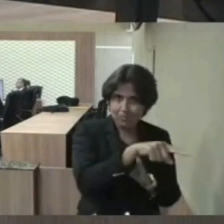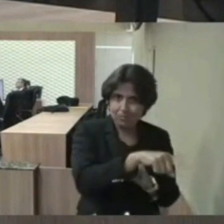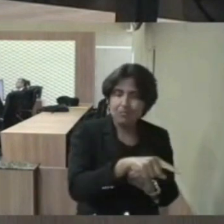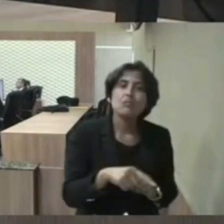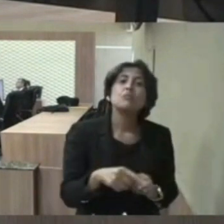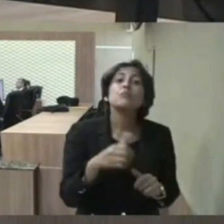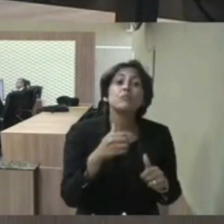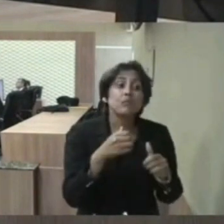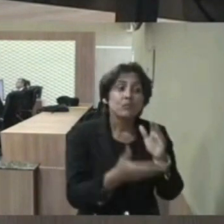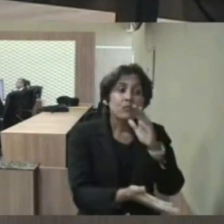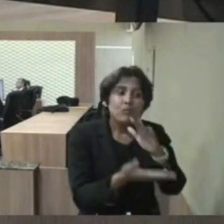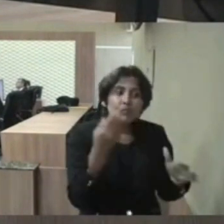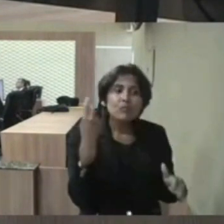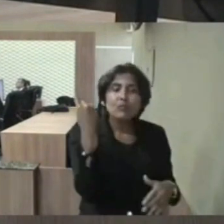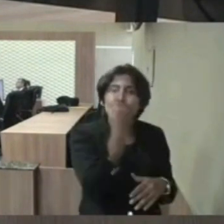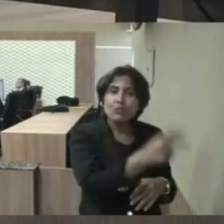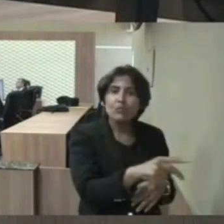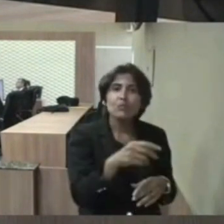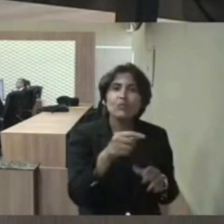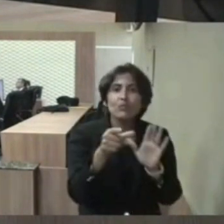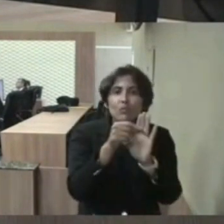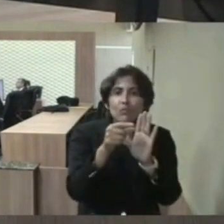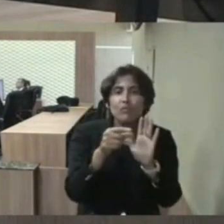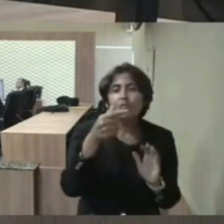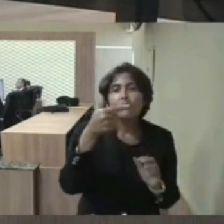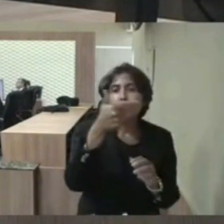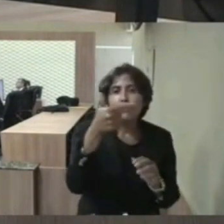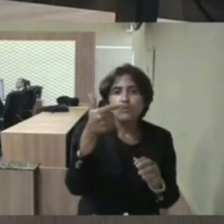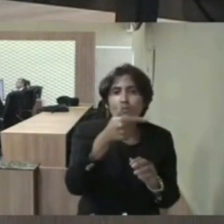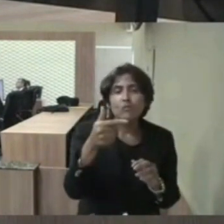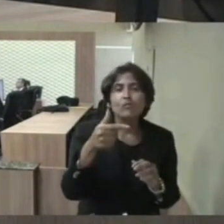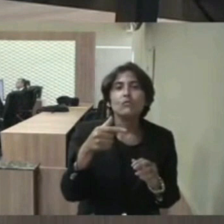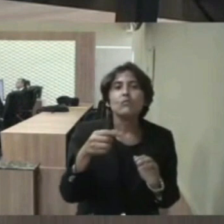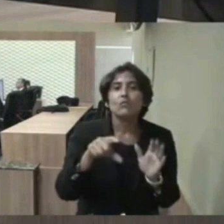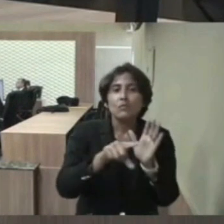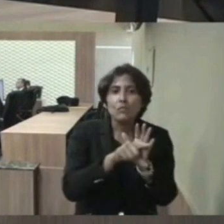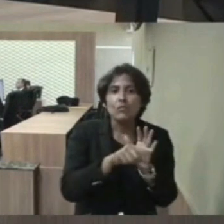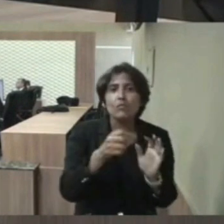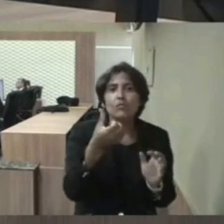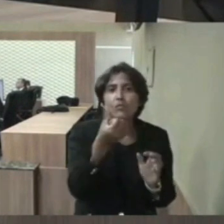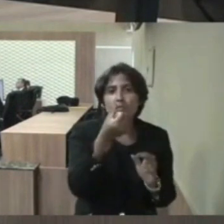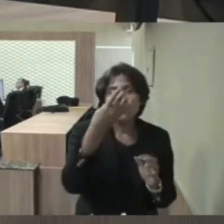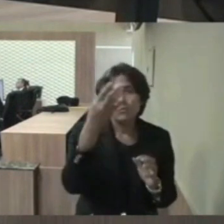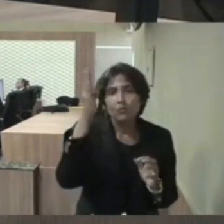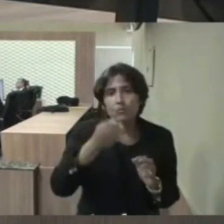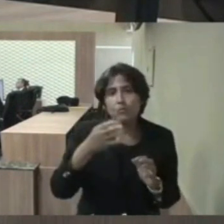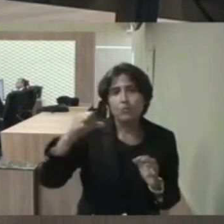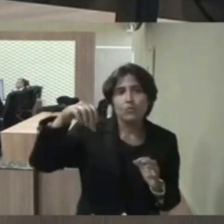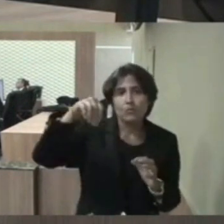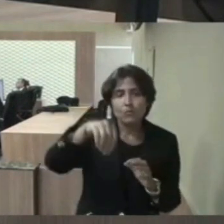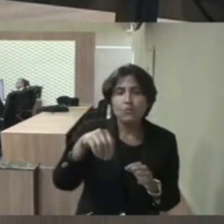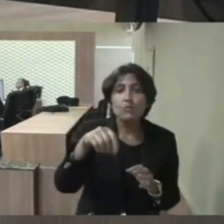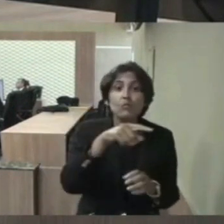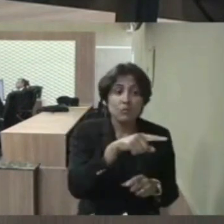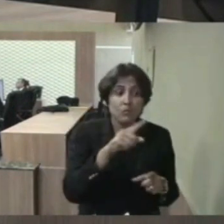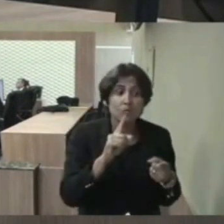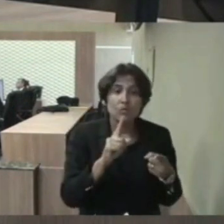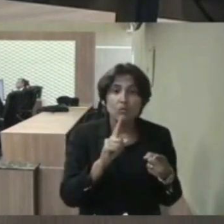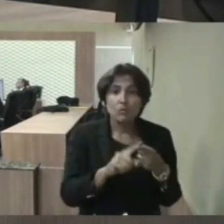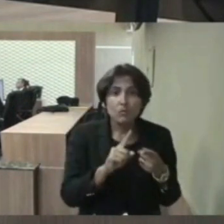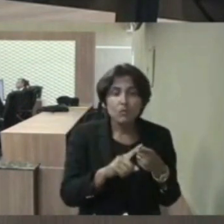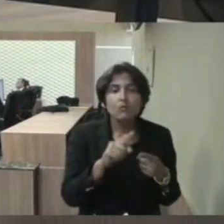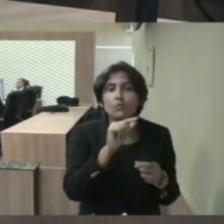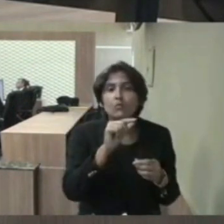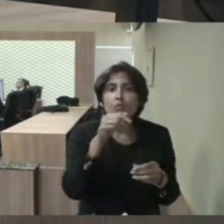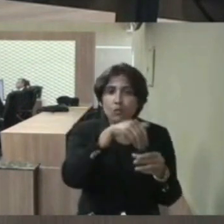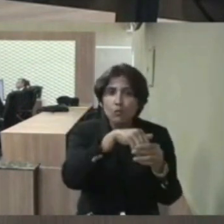registro ou diploma do candidato, nos termos do artigo 22, inciso 14, da Lei Complementar 64/90. Determino ainda a retotalização